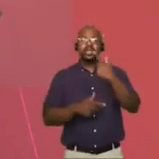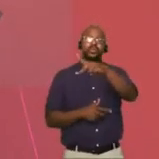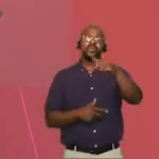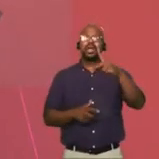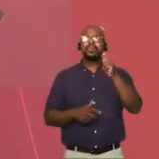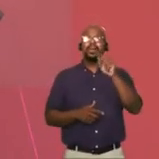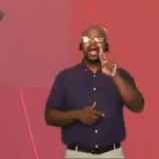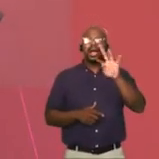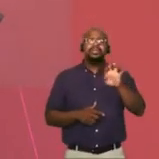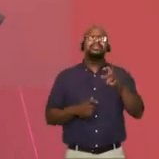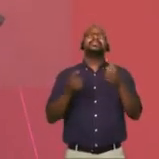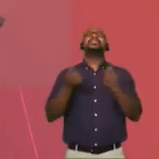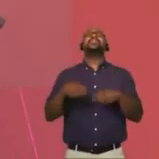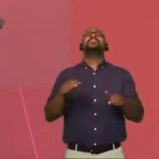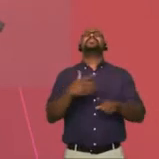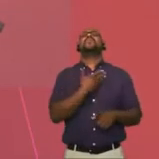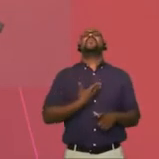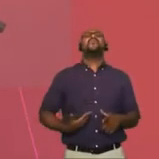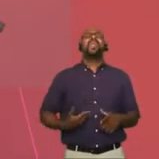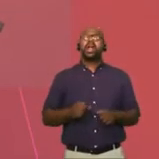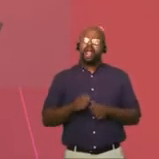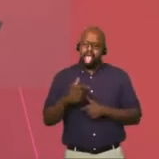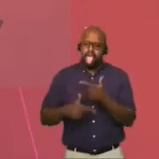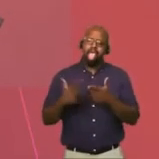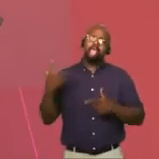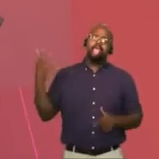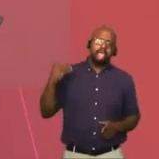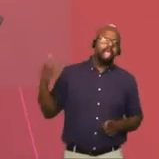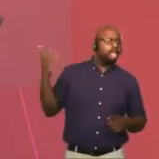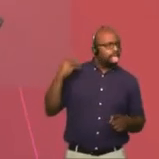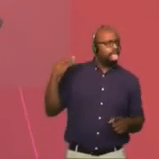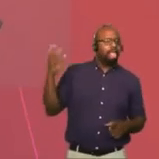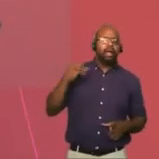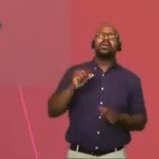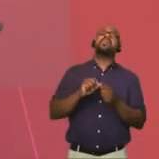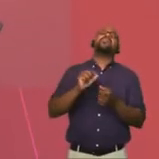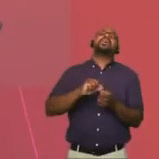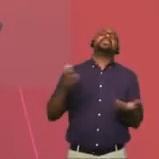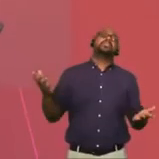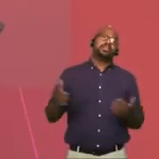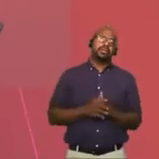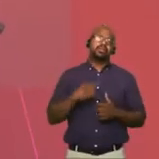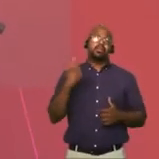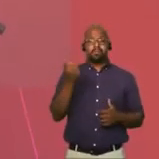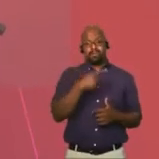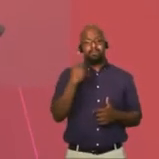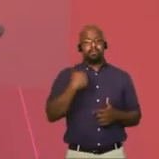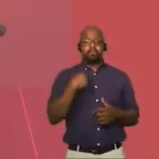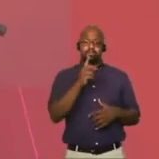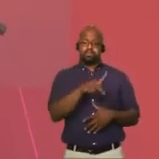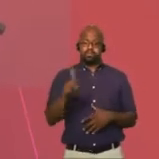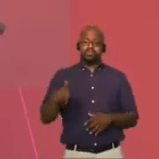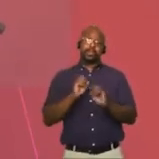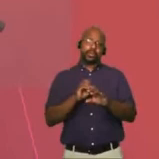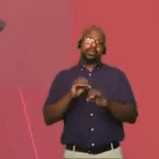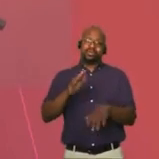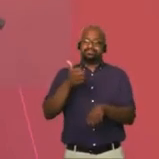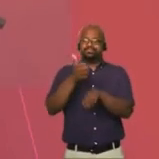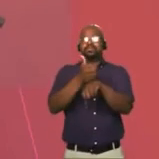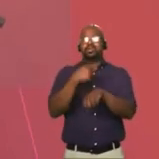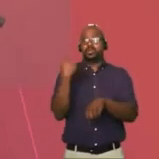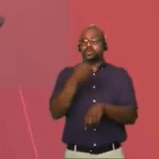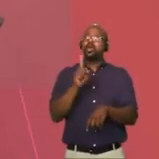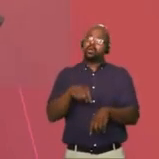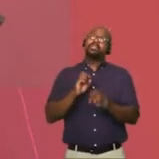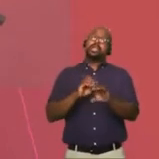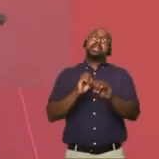parte a gente não precisa que governo nenhum fique nos dizendo que que vai fazer e eu acho que nós com medo 14 mais do que tudo nós